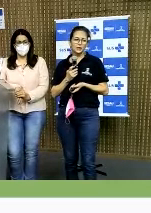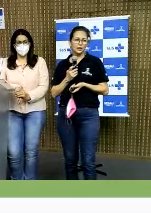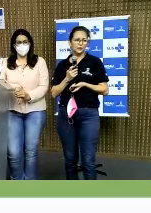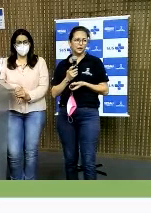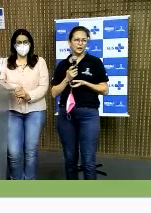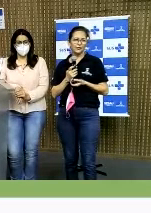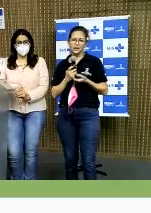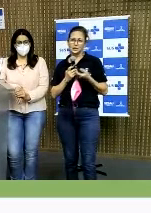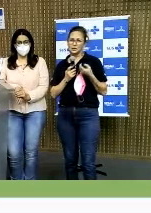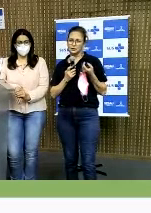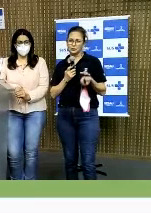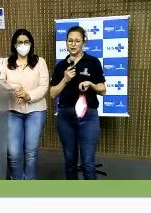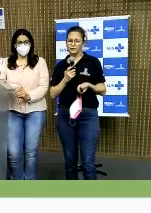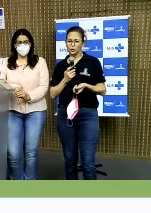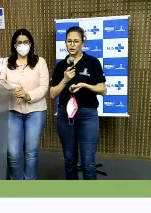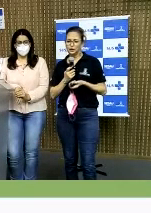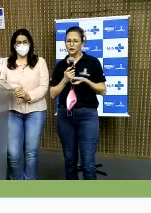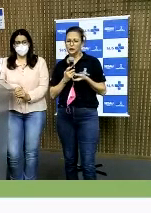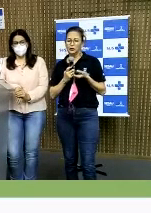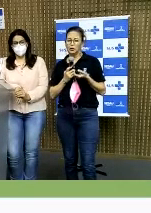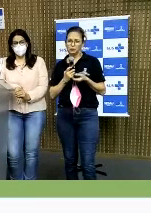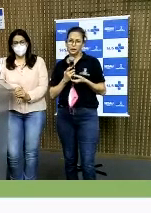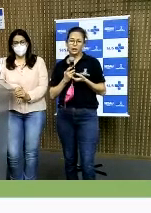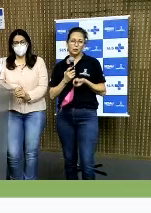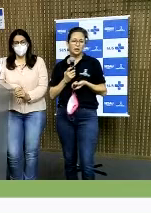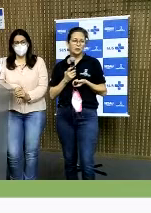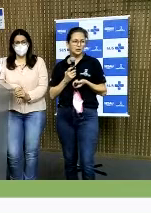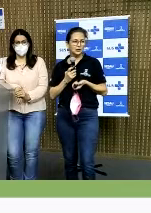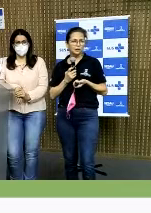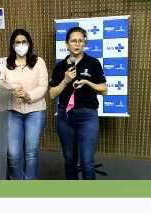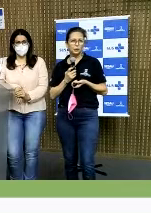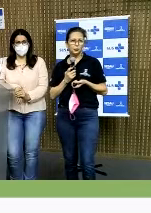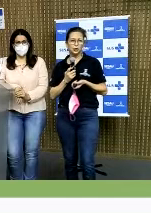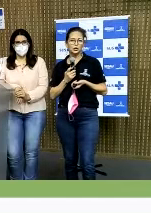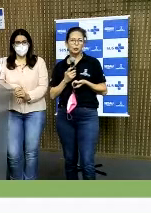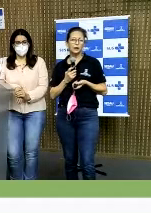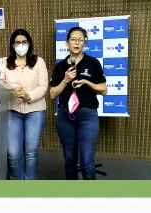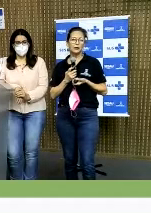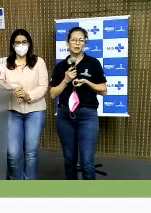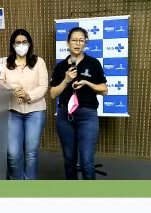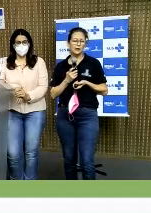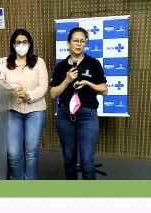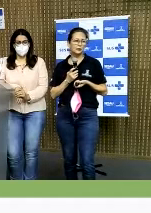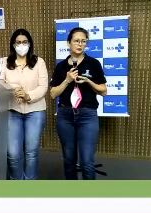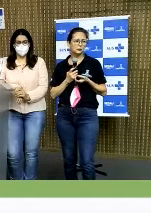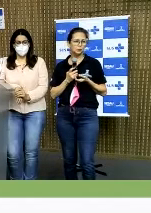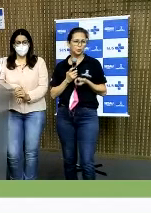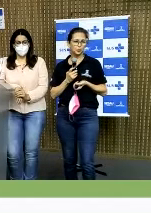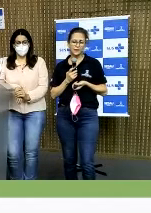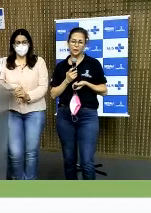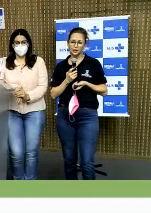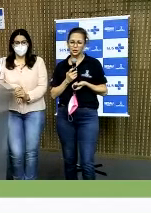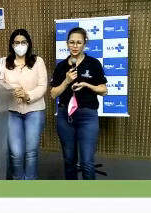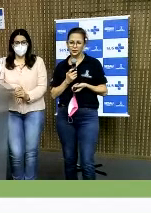de busca ativa, através telefone, e agora solicitando também para o agente comunitário deixar